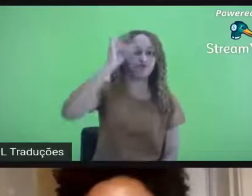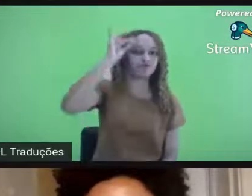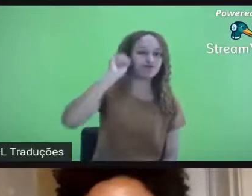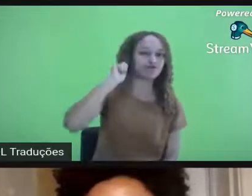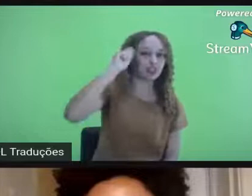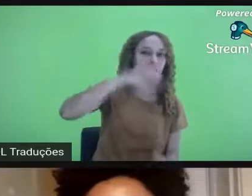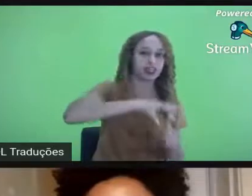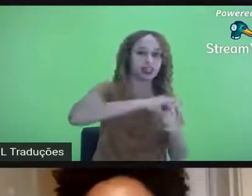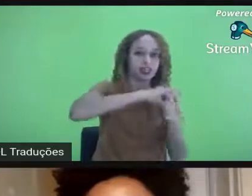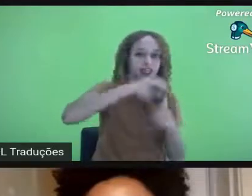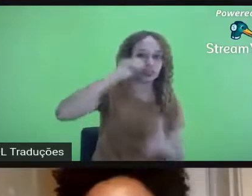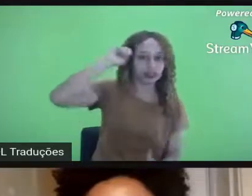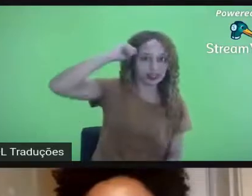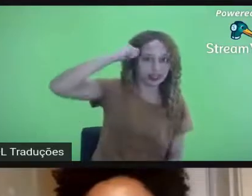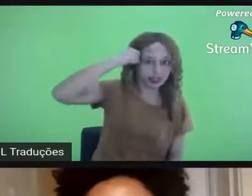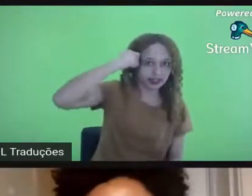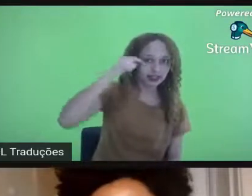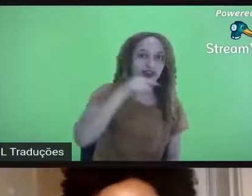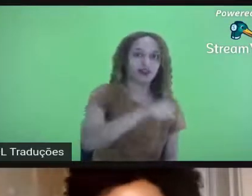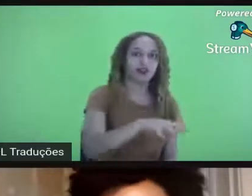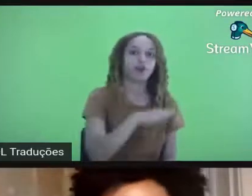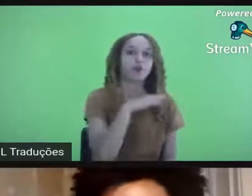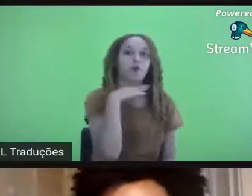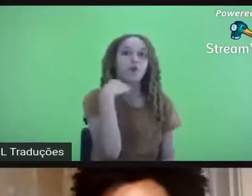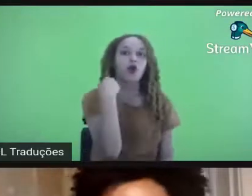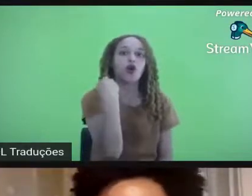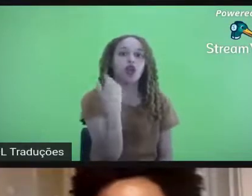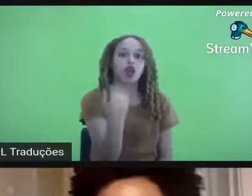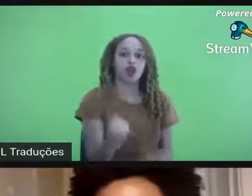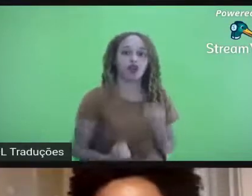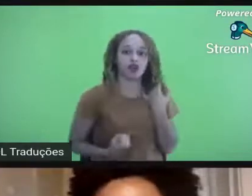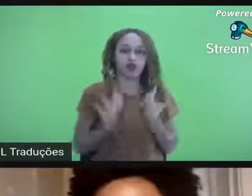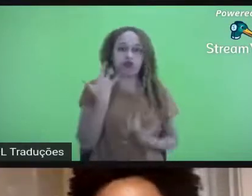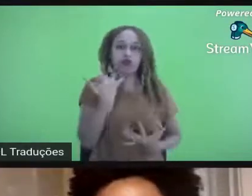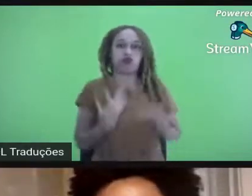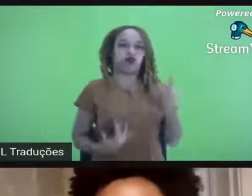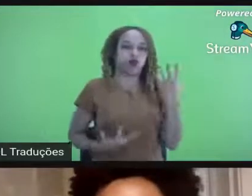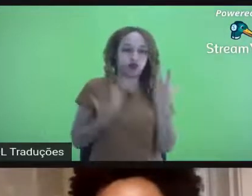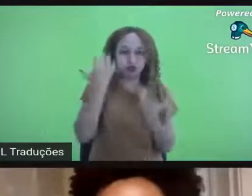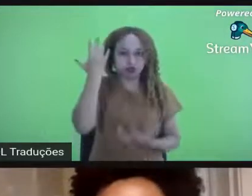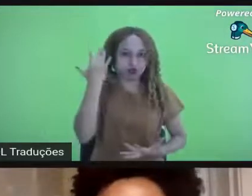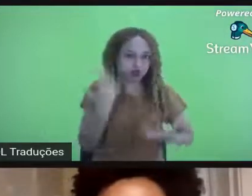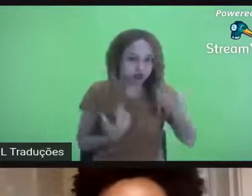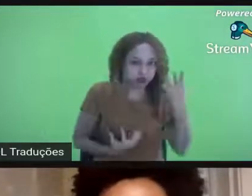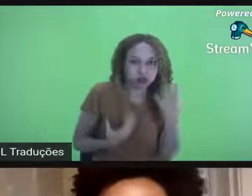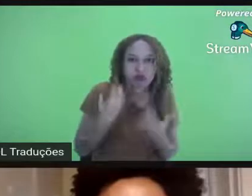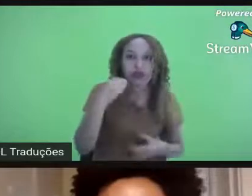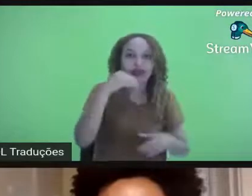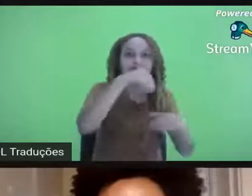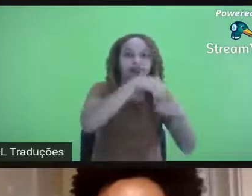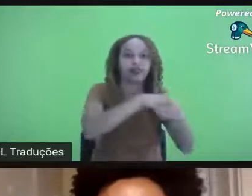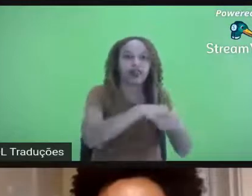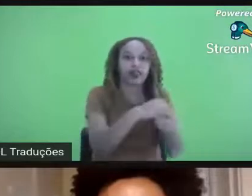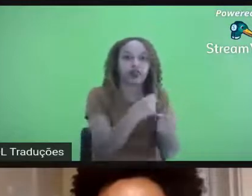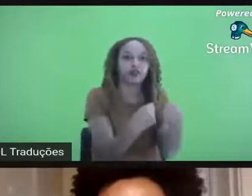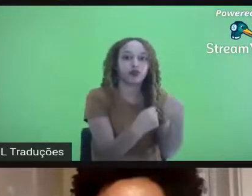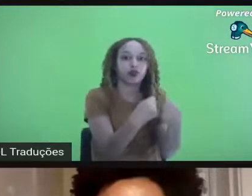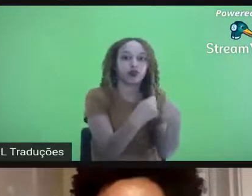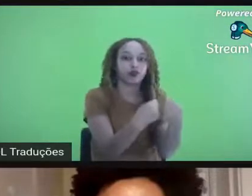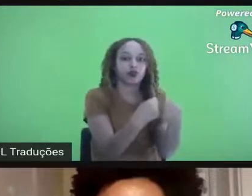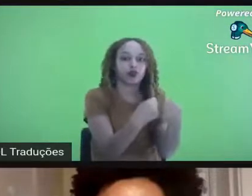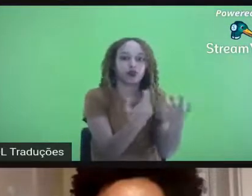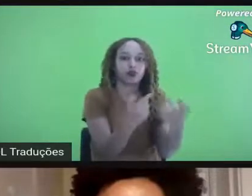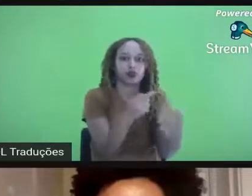foi encontrada carbonizada dentro de um carro. E isso não foi pautado pelo ativismo midiático. E quando eu falo